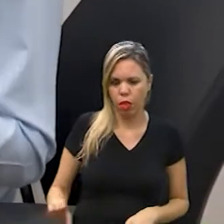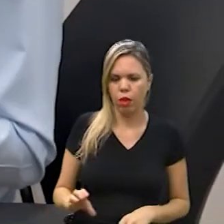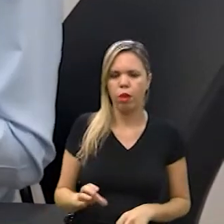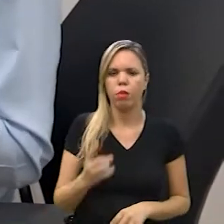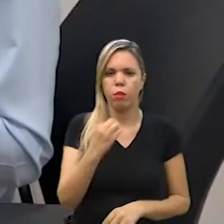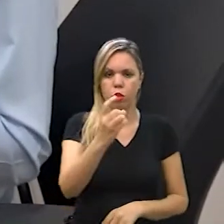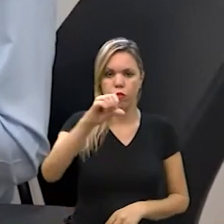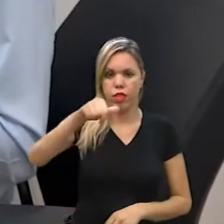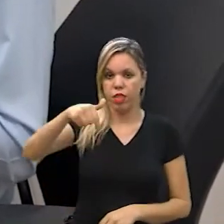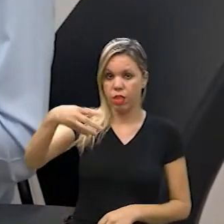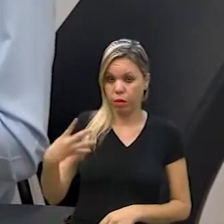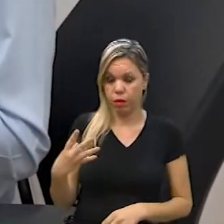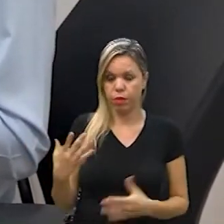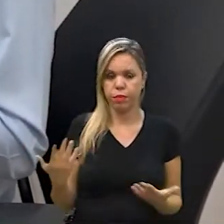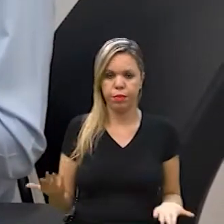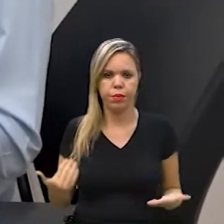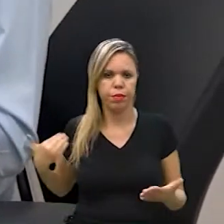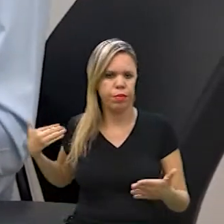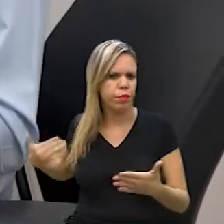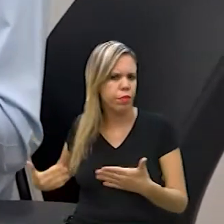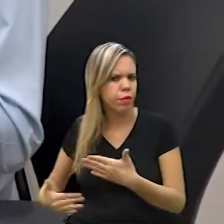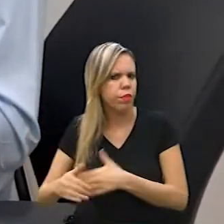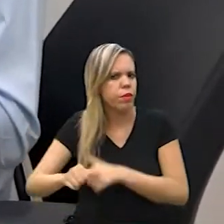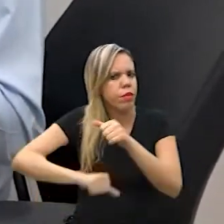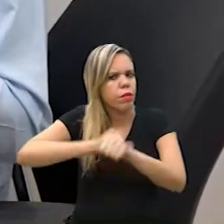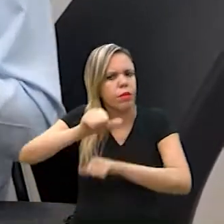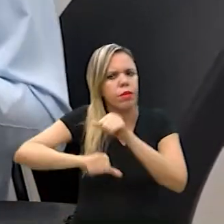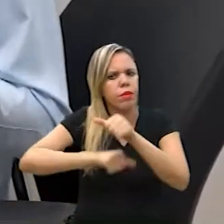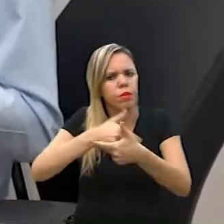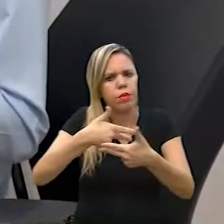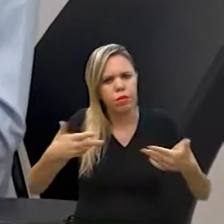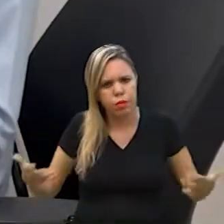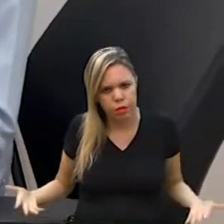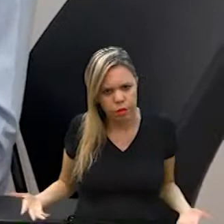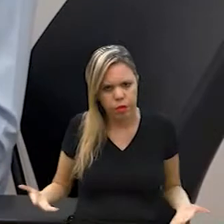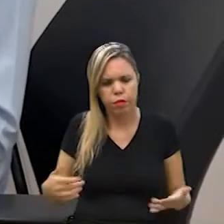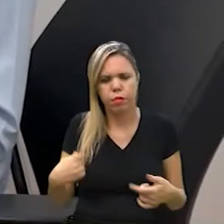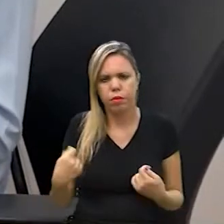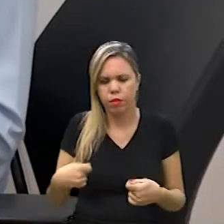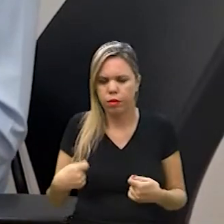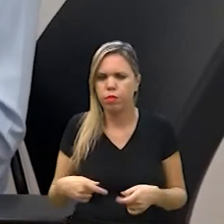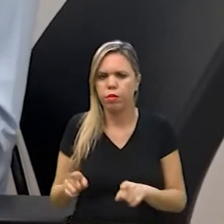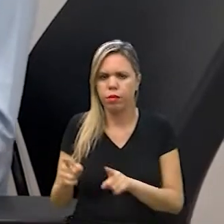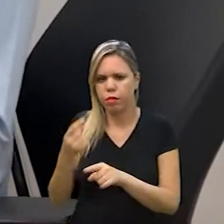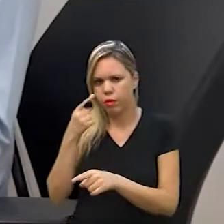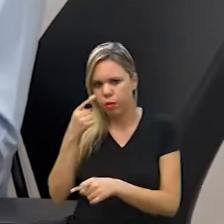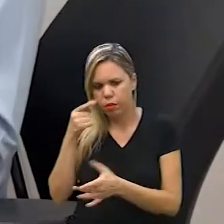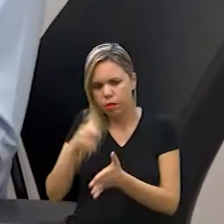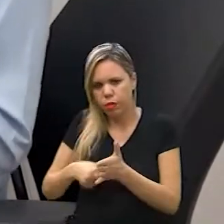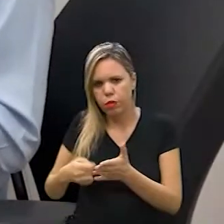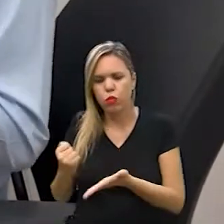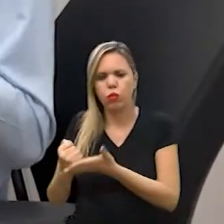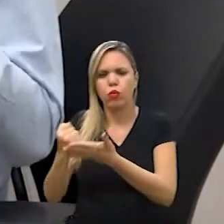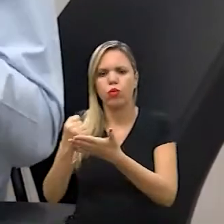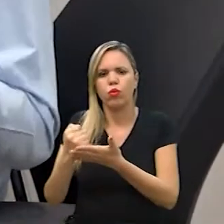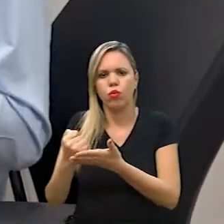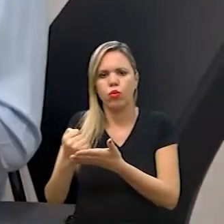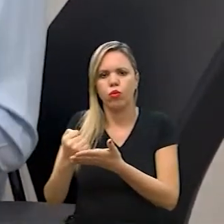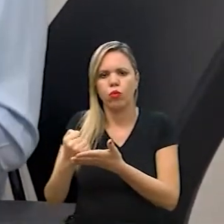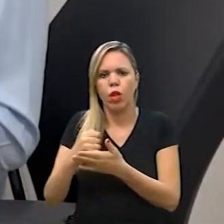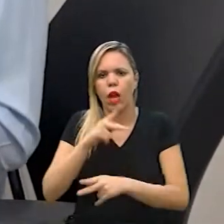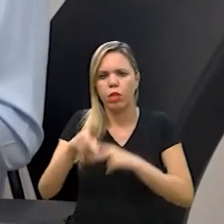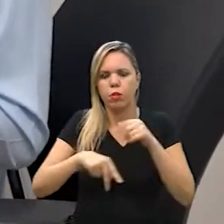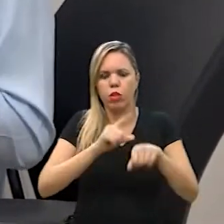de 1974, e de lá para cá mudaram-se muitas coisas e a gente está aqui para